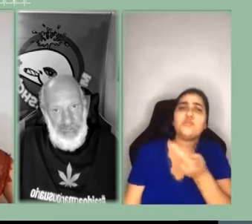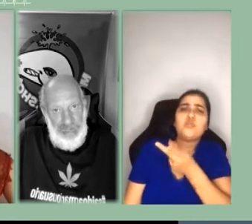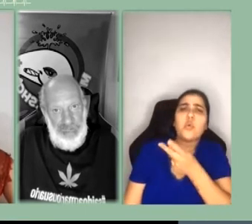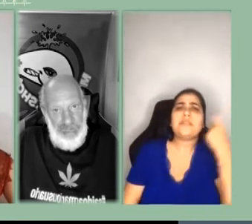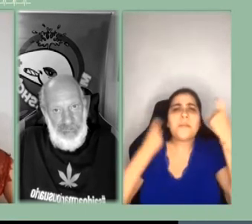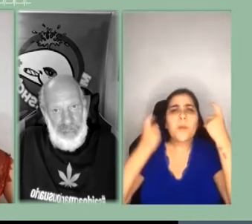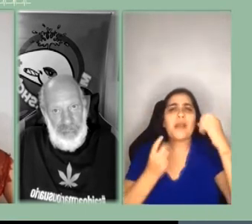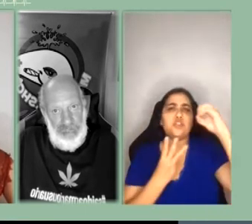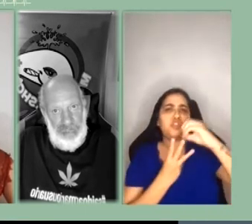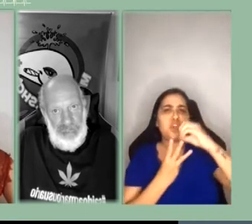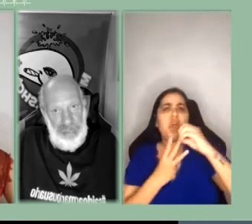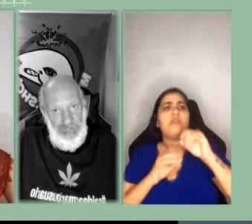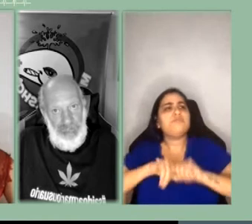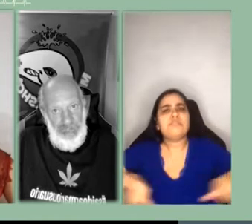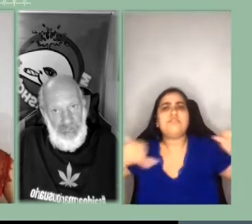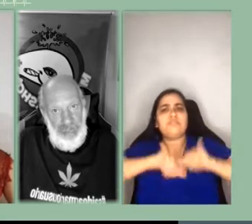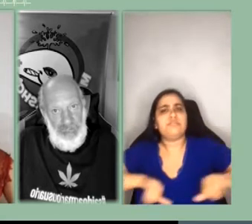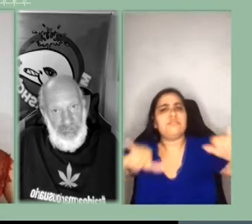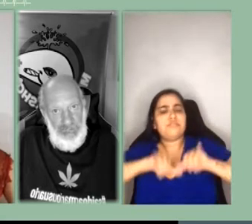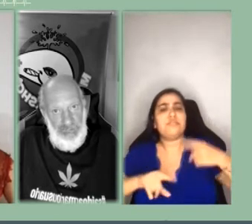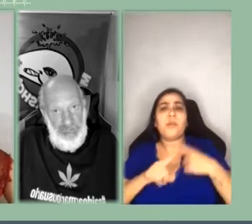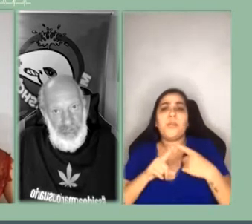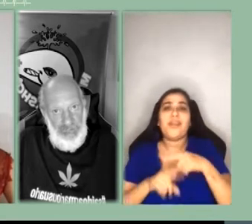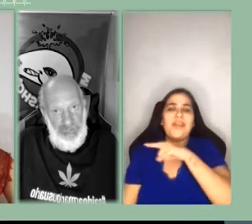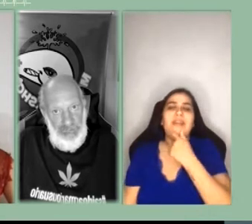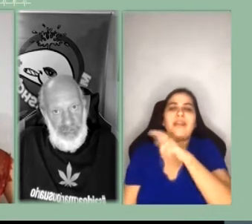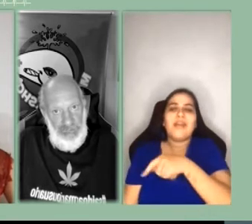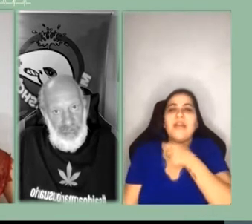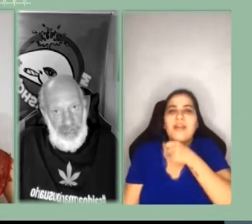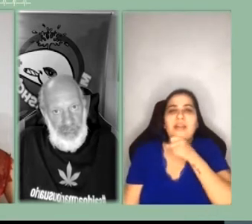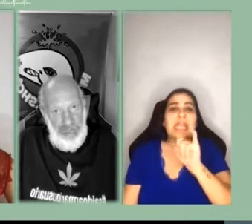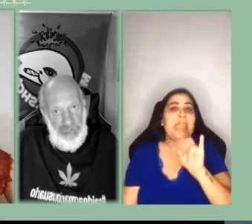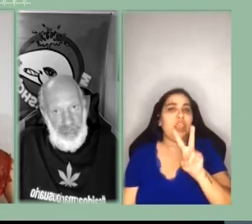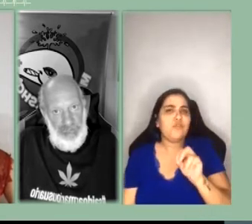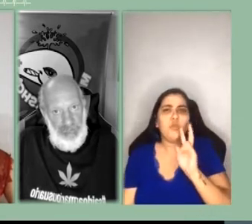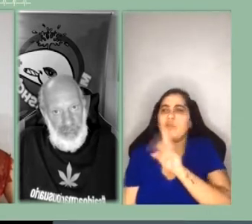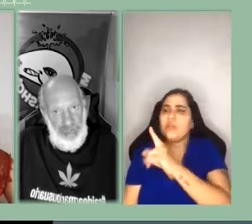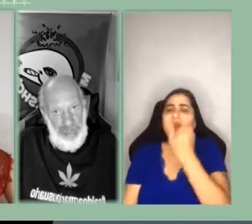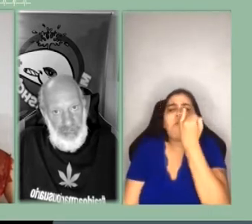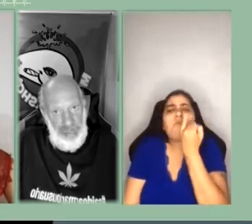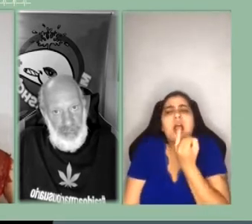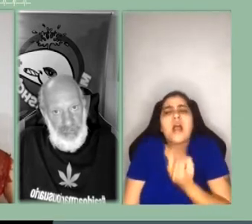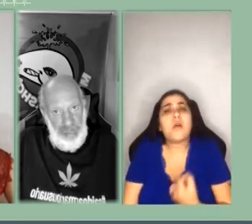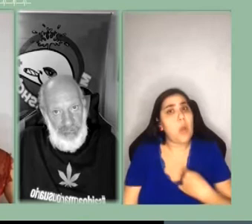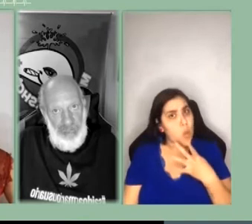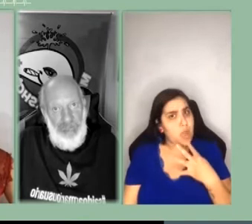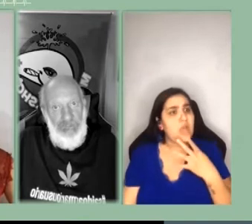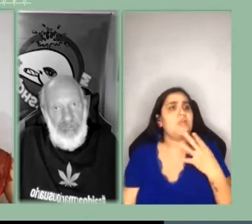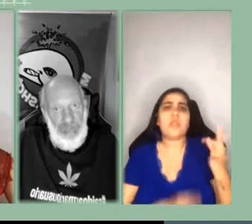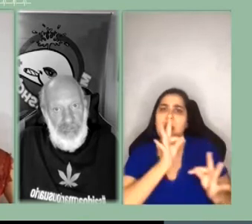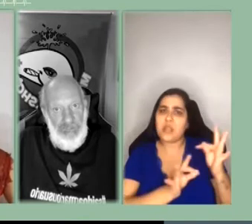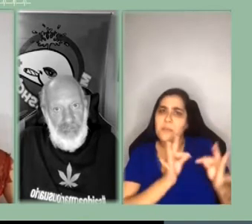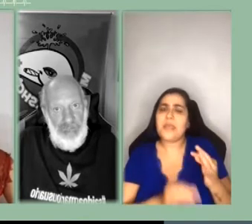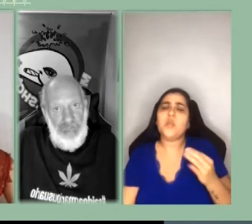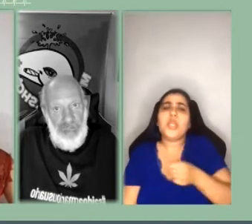stories, porque seu Ivo estava muito magro. E aí, como eu conheço de conduta nutricional de idoso, eu me ofereci